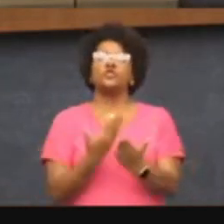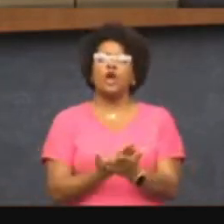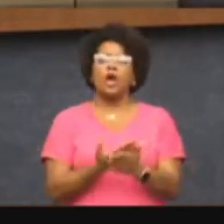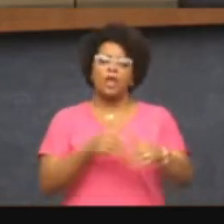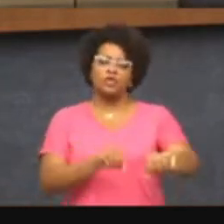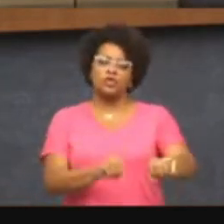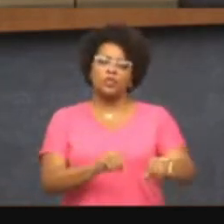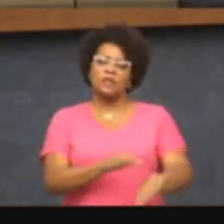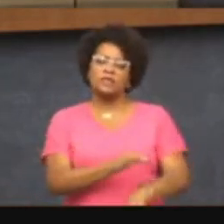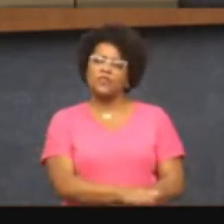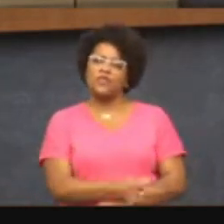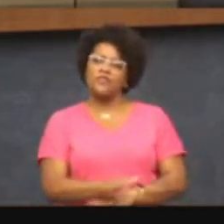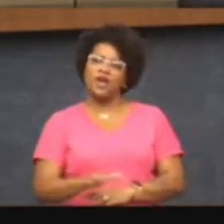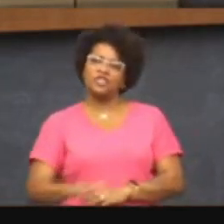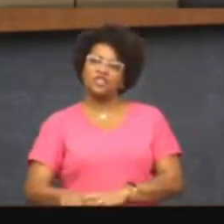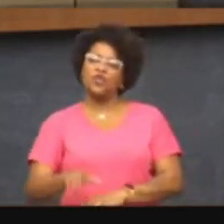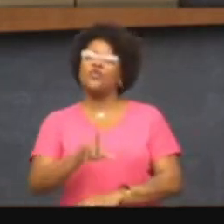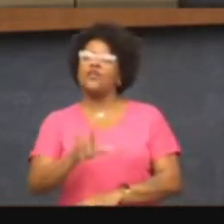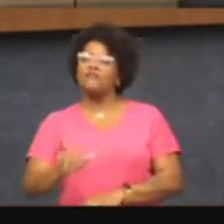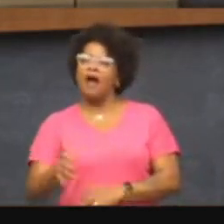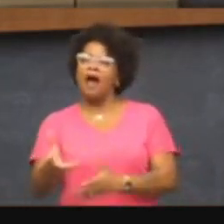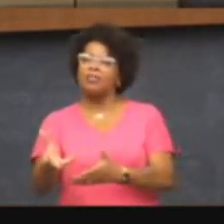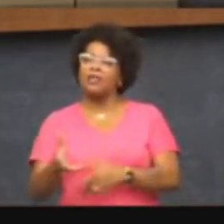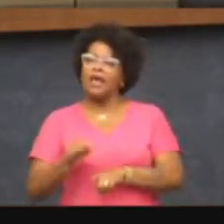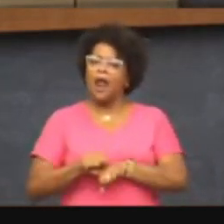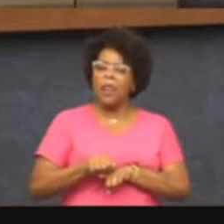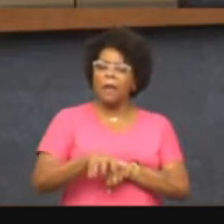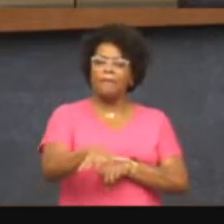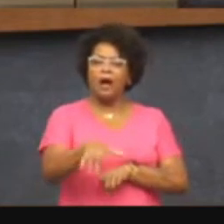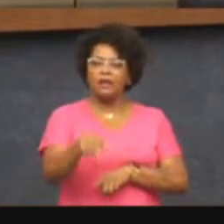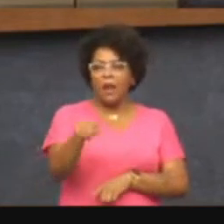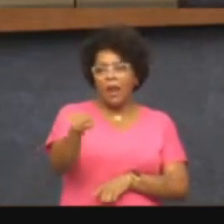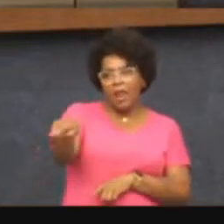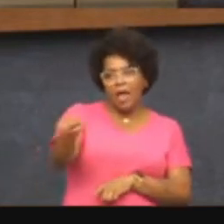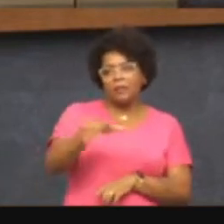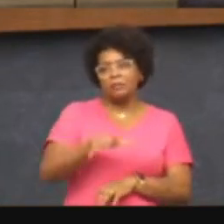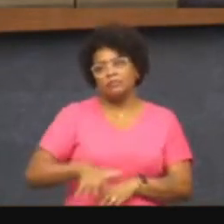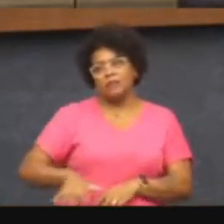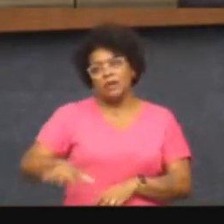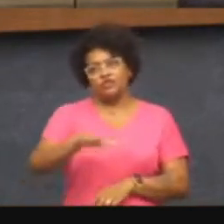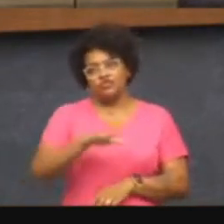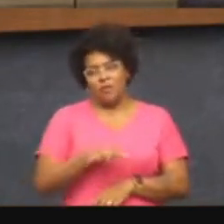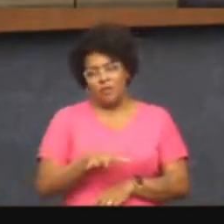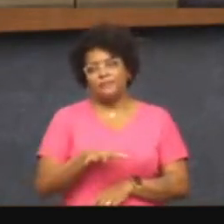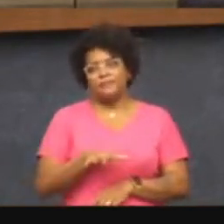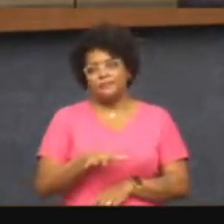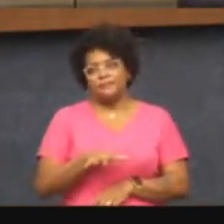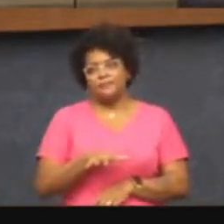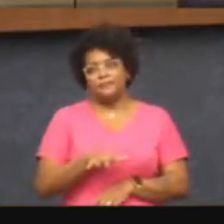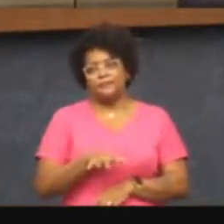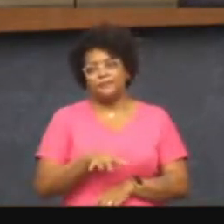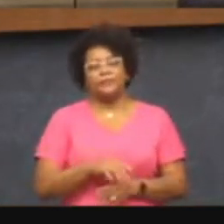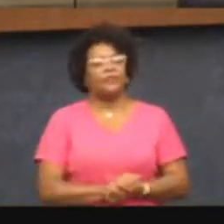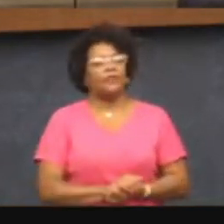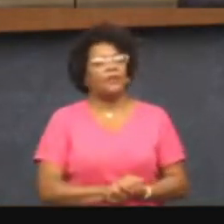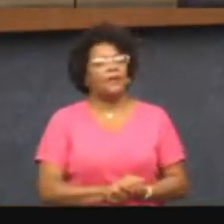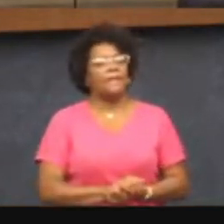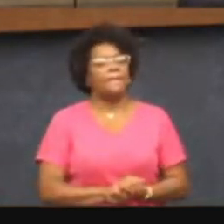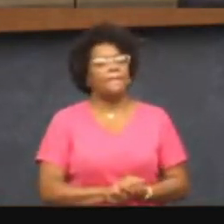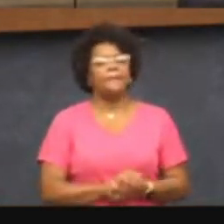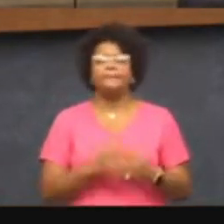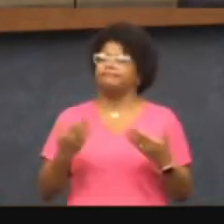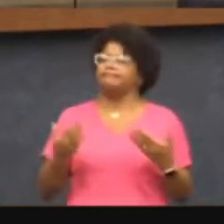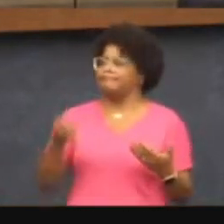da região. A PBH também pediu para iniciar as obras de revitalização do Parque Maria do Socorro Moreira, localizado no terreno.